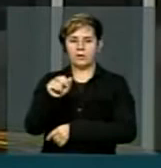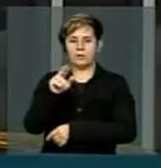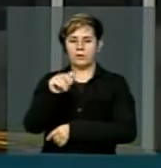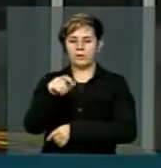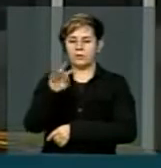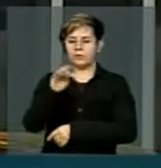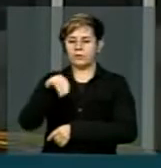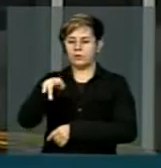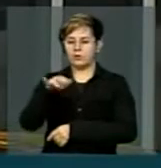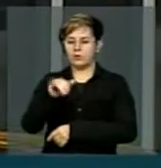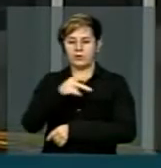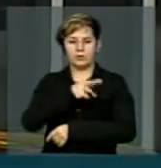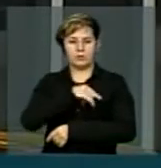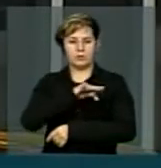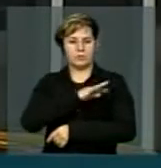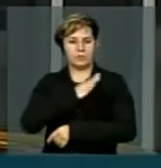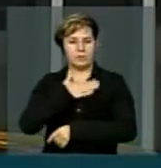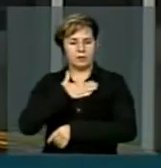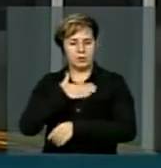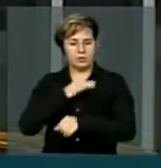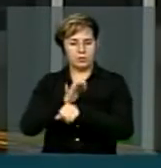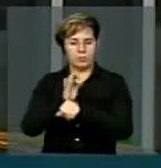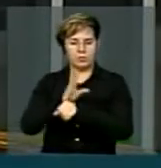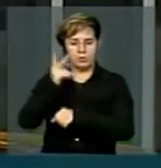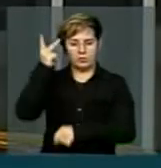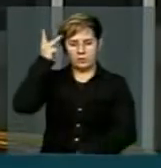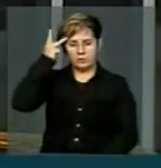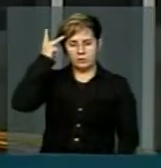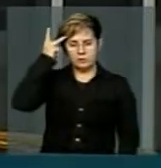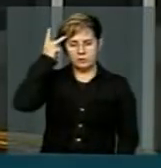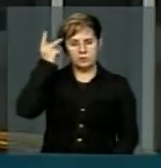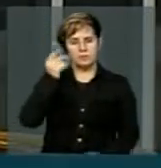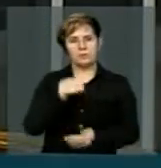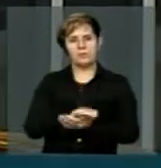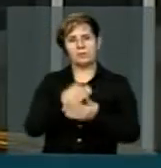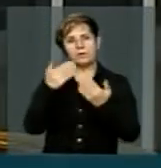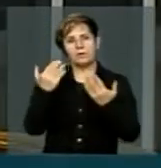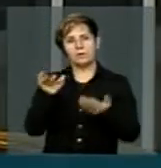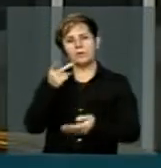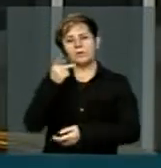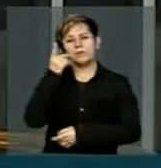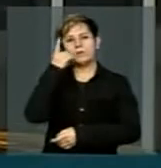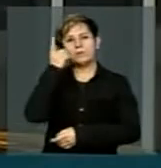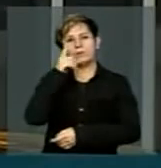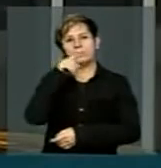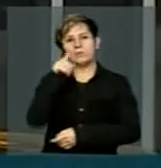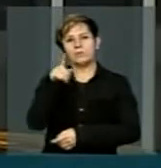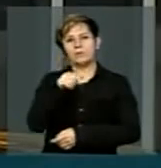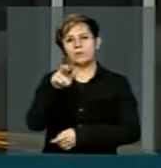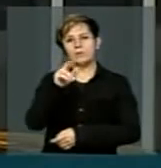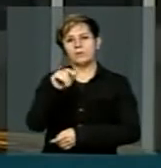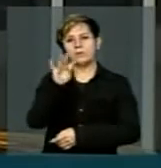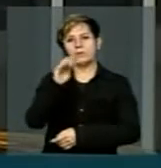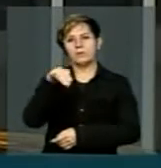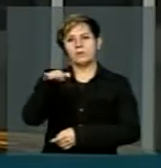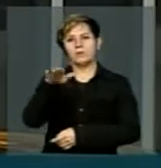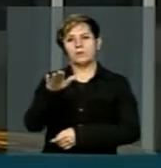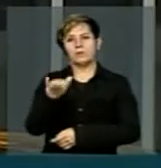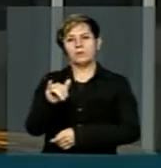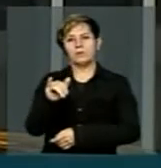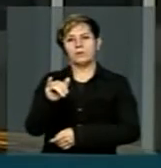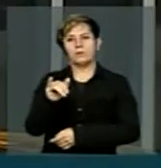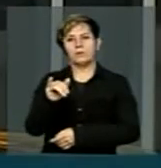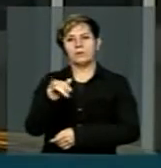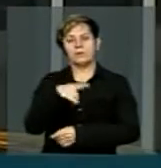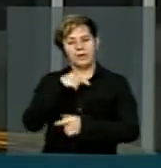do PT do meu estado de São Paulo. E o deputado Zaratini, ao longo desses meses, fez um